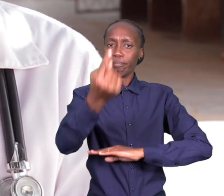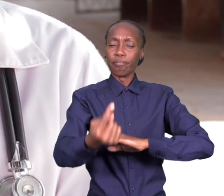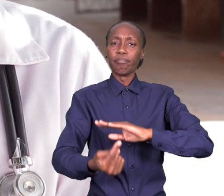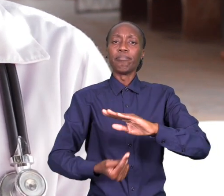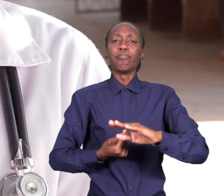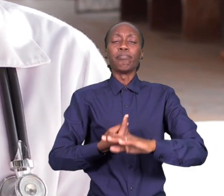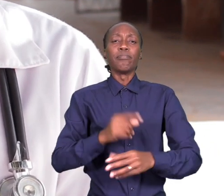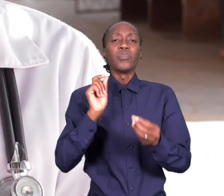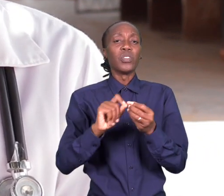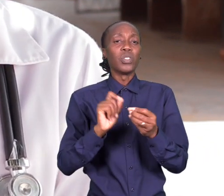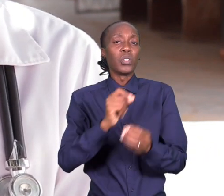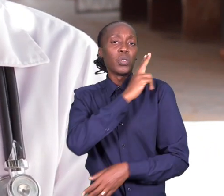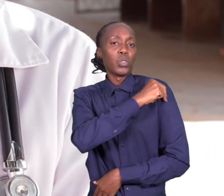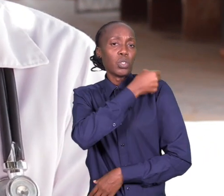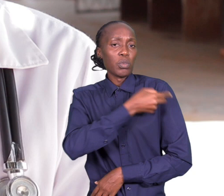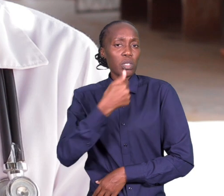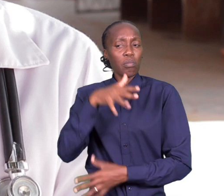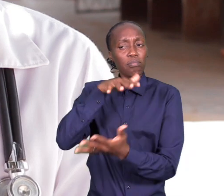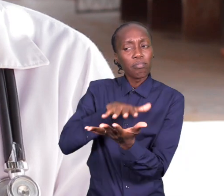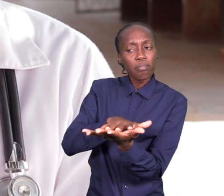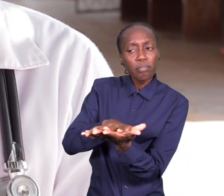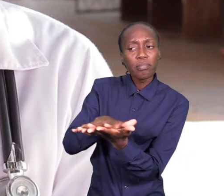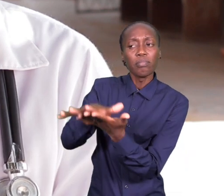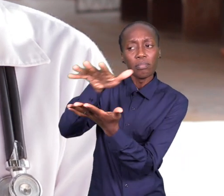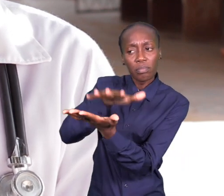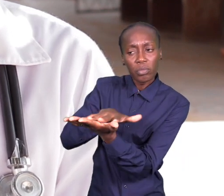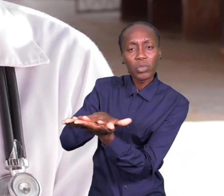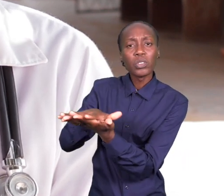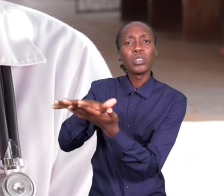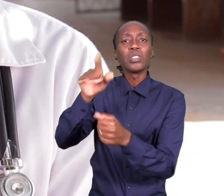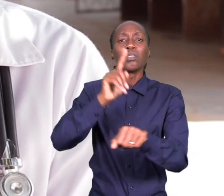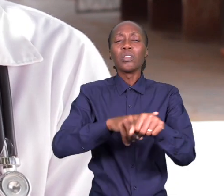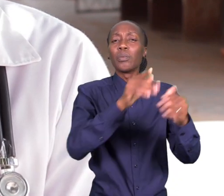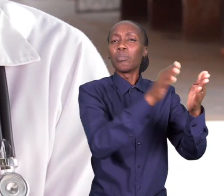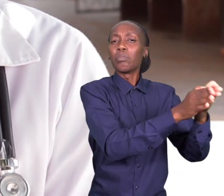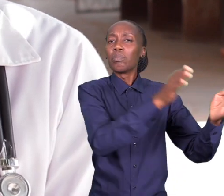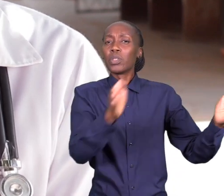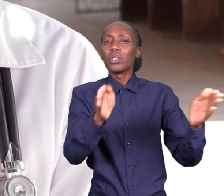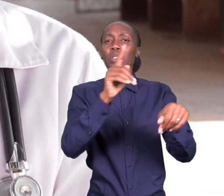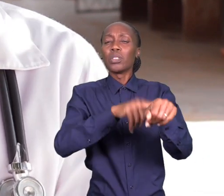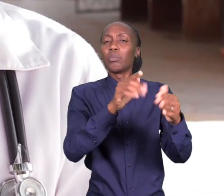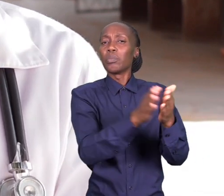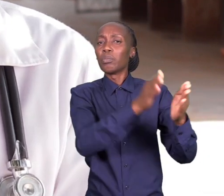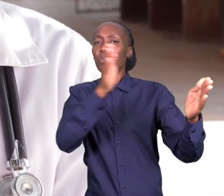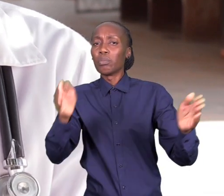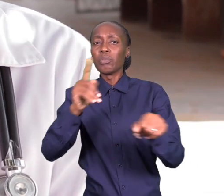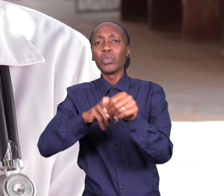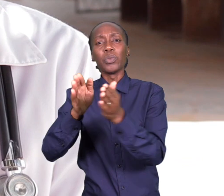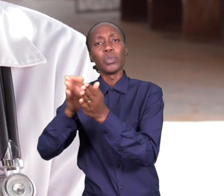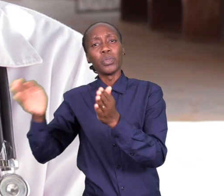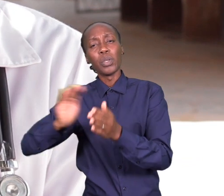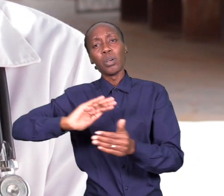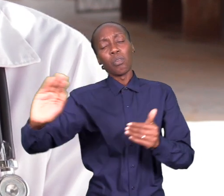aparece na vacina, já são aconselhadas, já são explicadas de quanto em quanto tempo devem voltar a